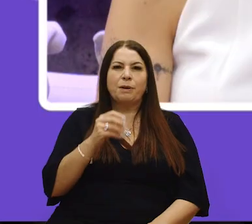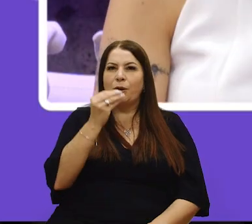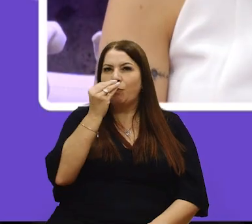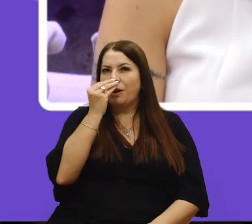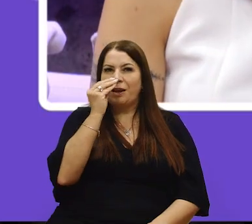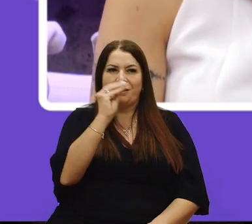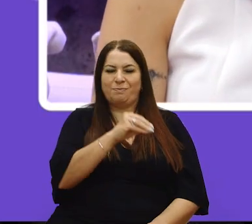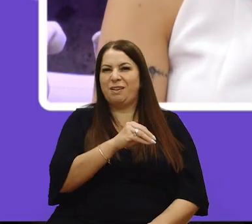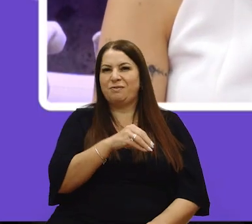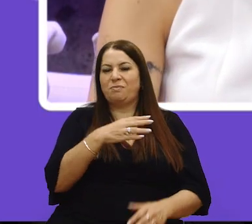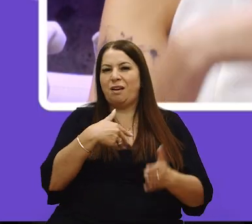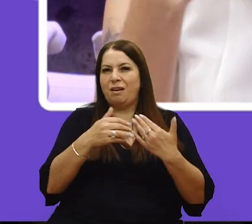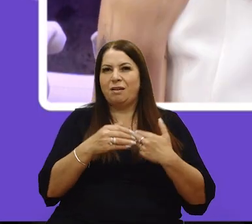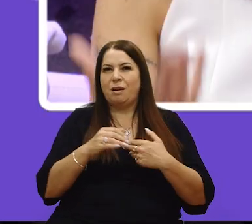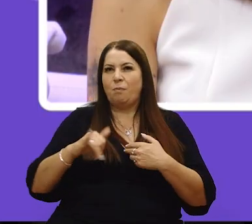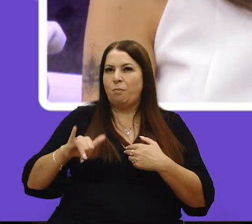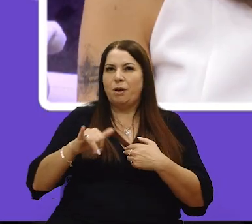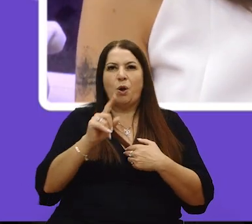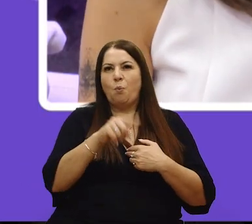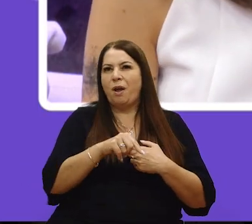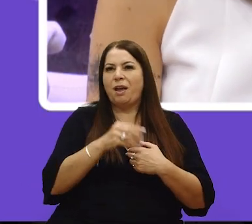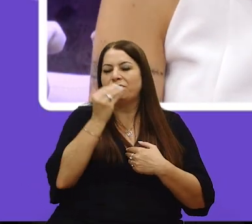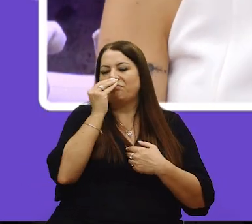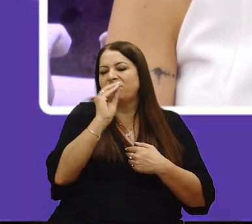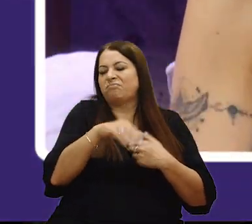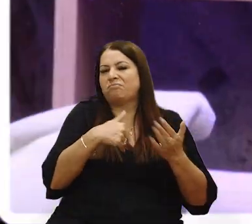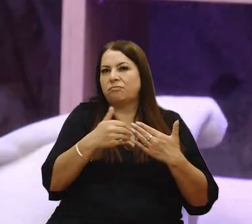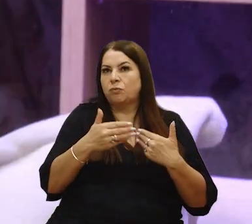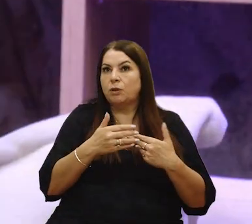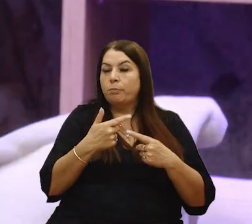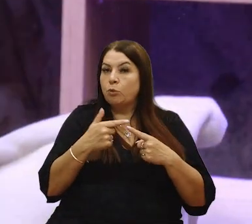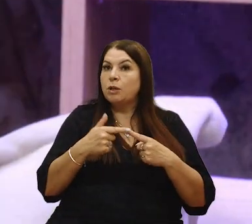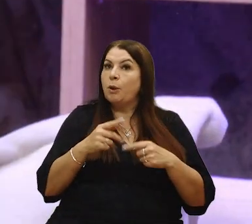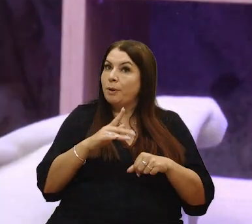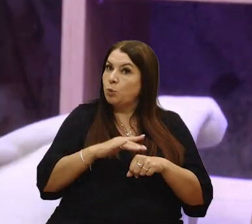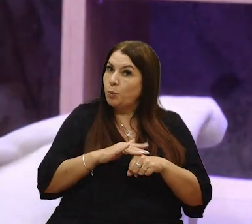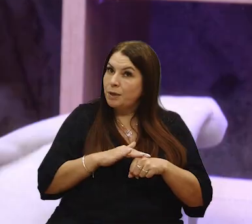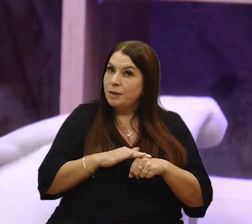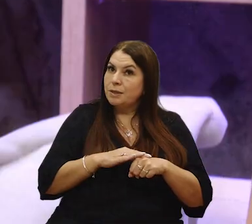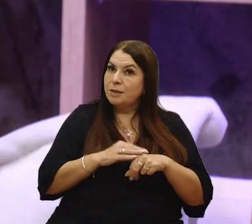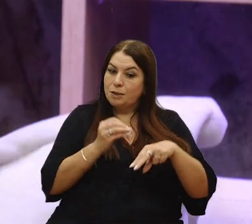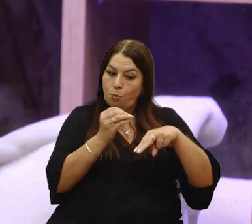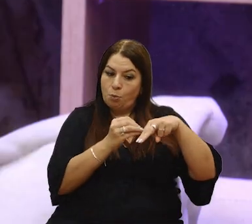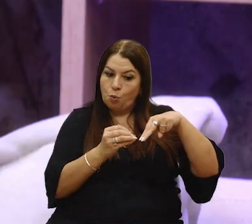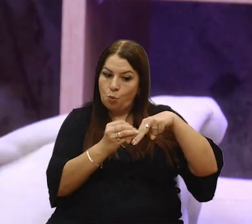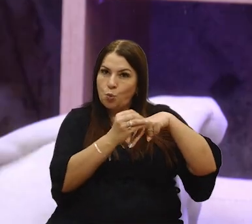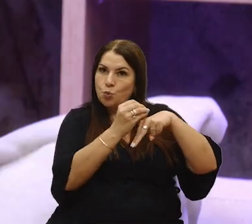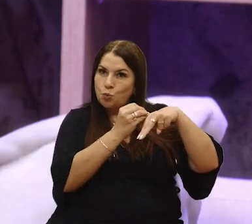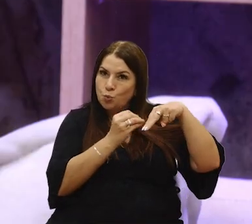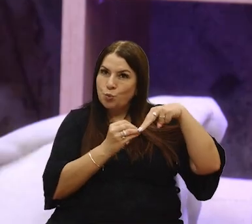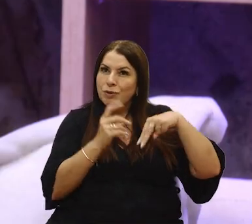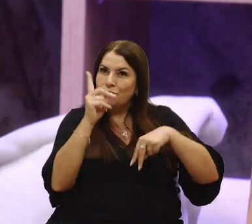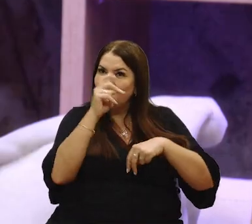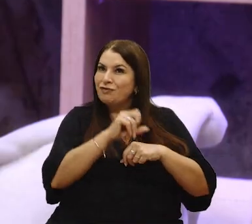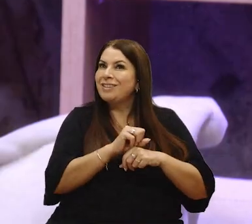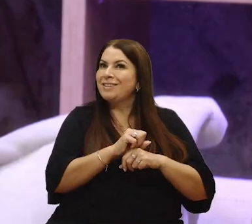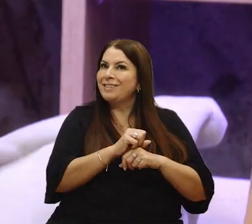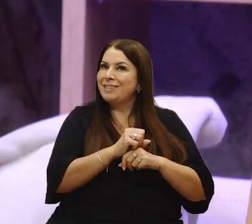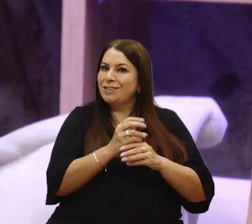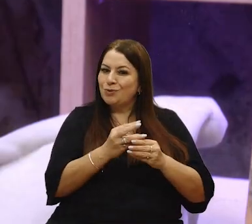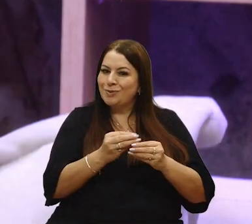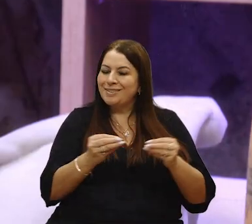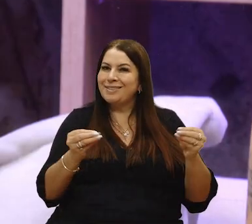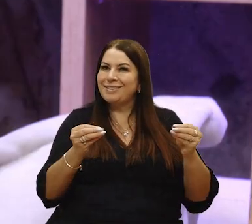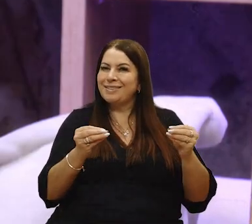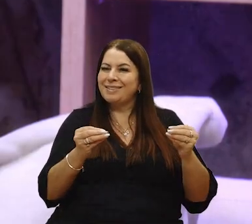Que lipedema não é desleixo e obesidade também, quando é o caso, não é desleixo, porque já tá num nível que é uma doença, uma gordura difícil